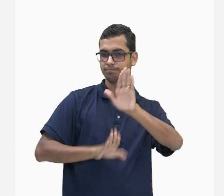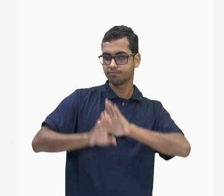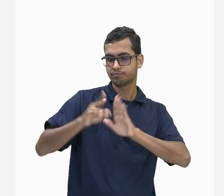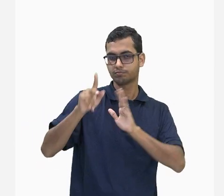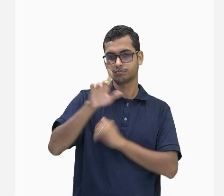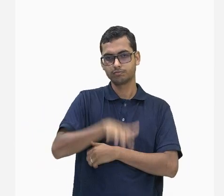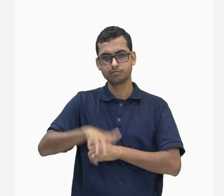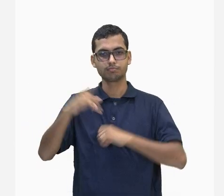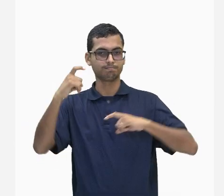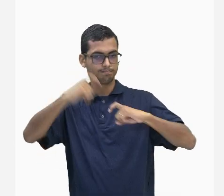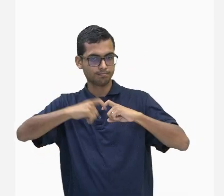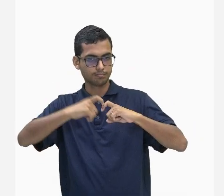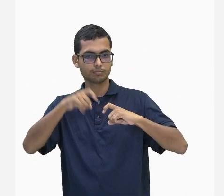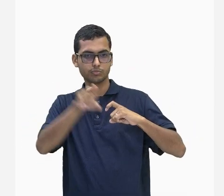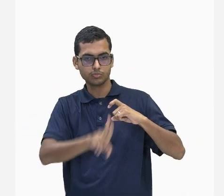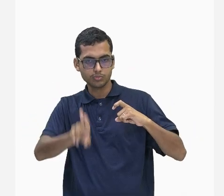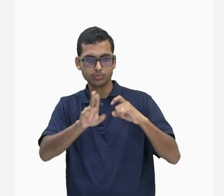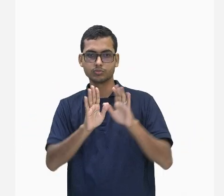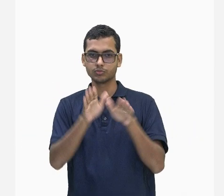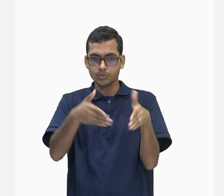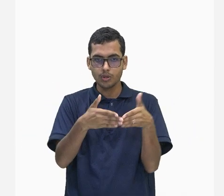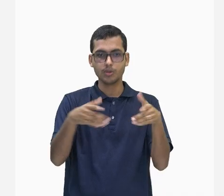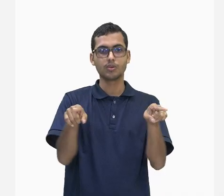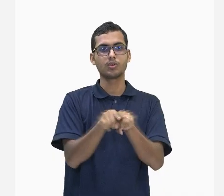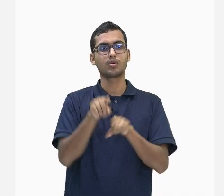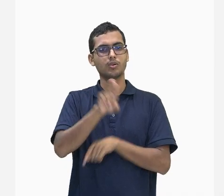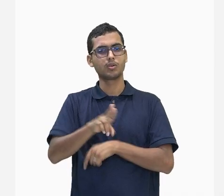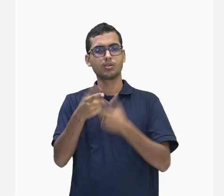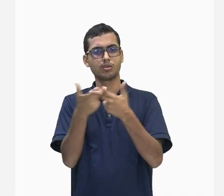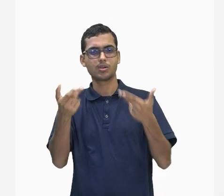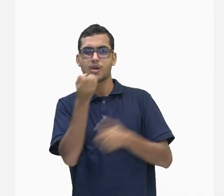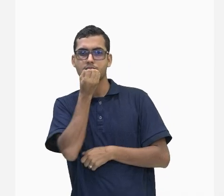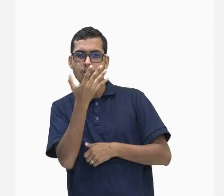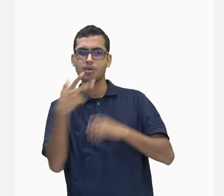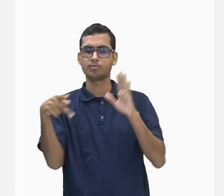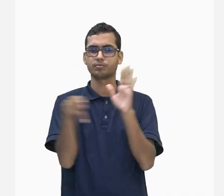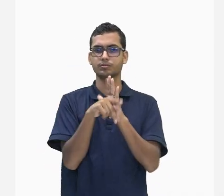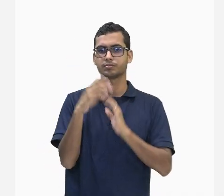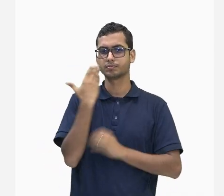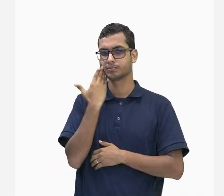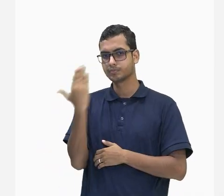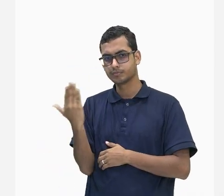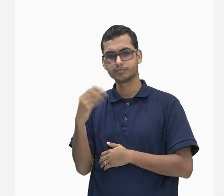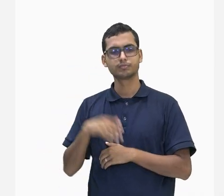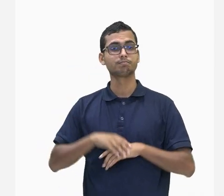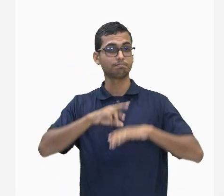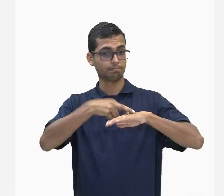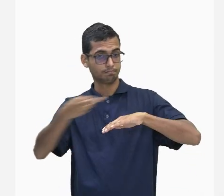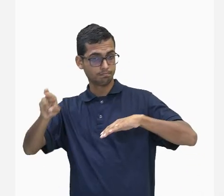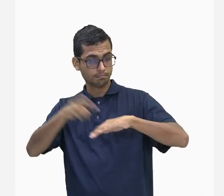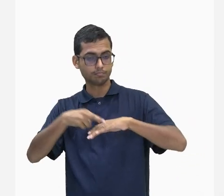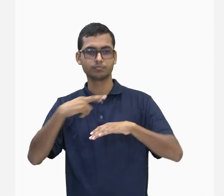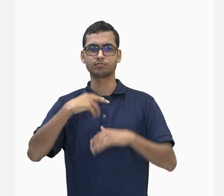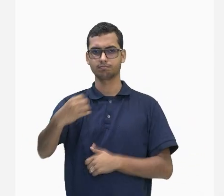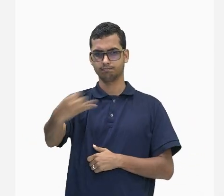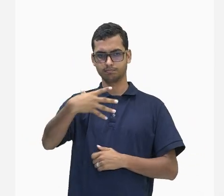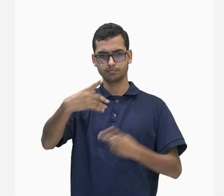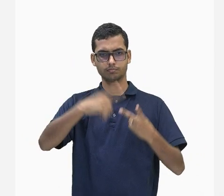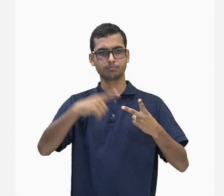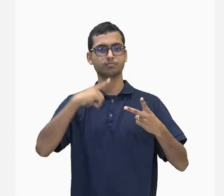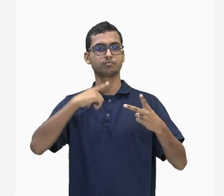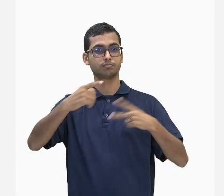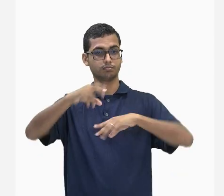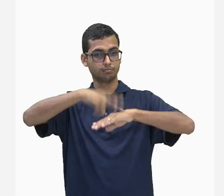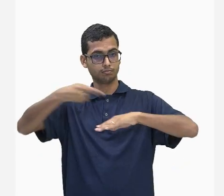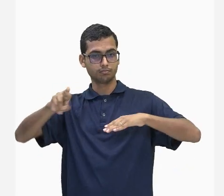ser utilizada para benfeitorias. E são exemplos desse tipo de radiação, raio-x, raios